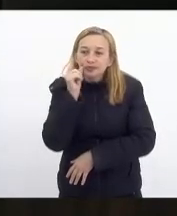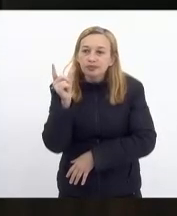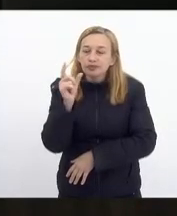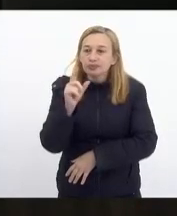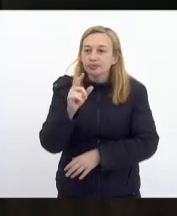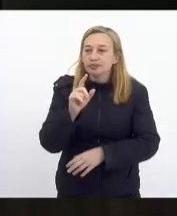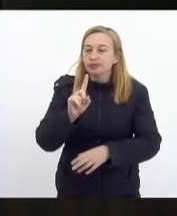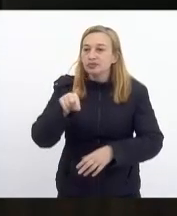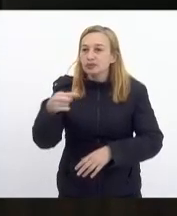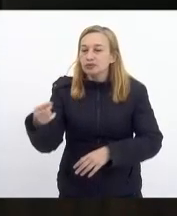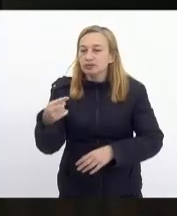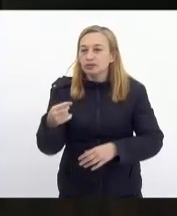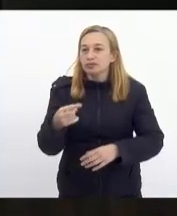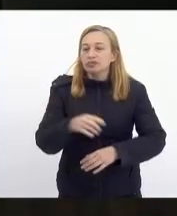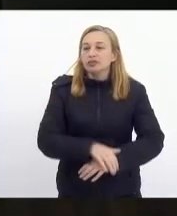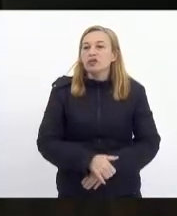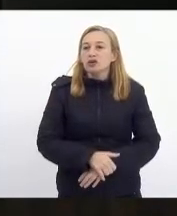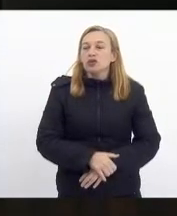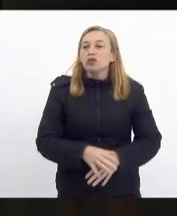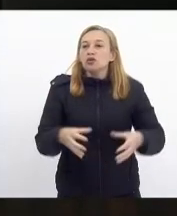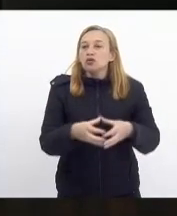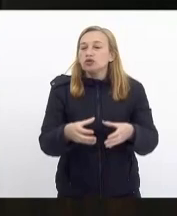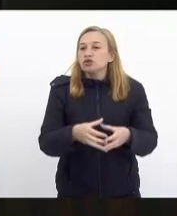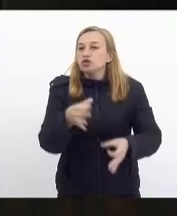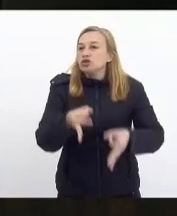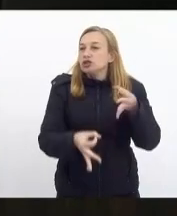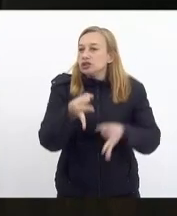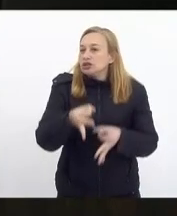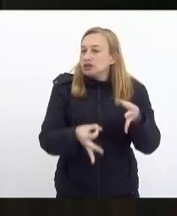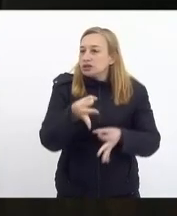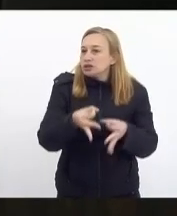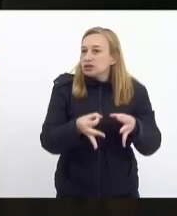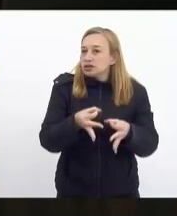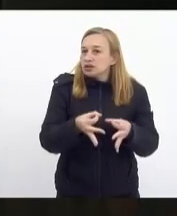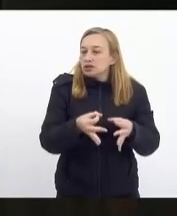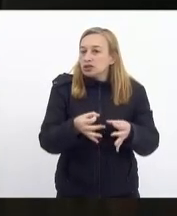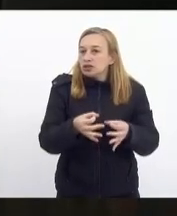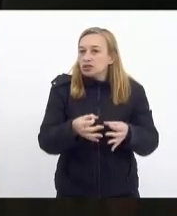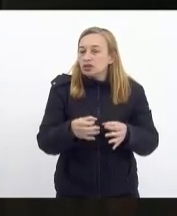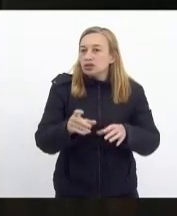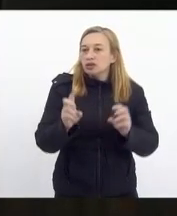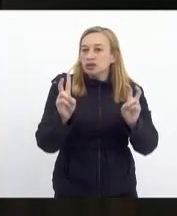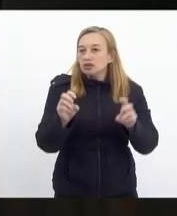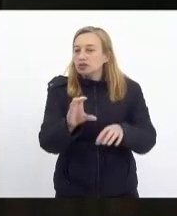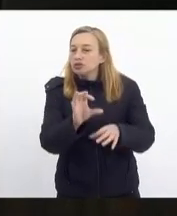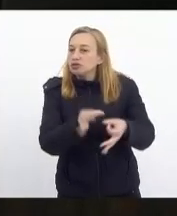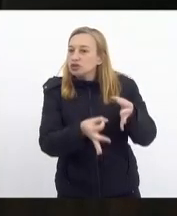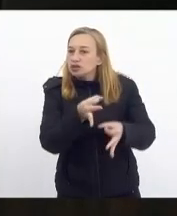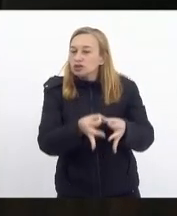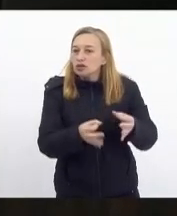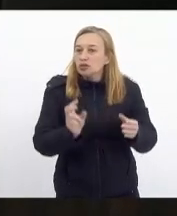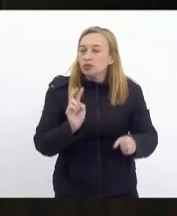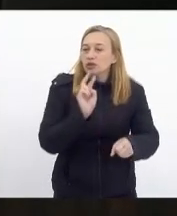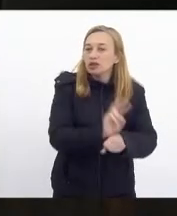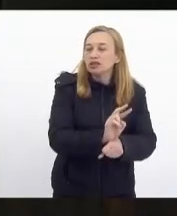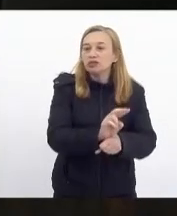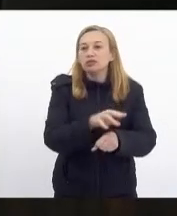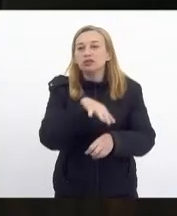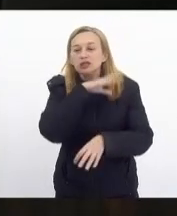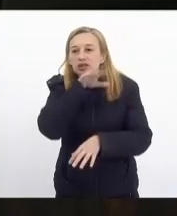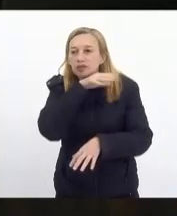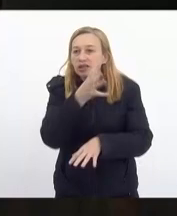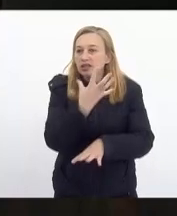Estado do Rio de Janeiro. Pareces das comissões de Constituição e Justiça pela juridicidade, de defesa e proteção dos animais favorável,